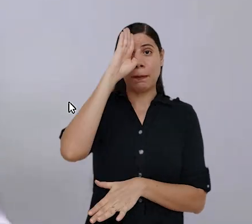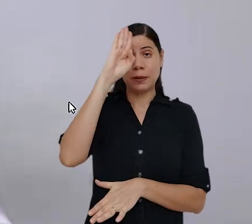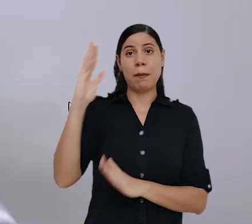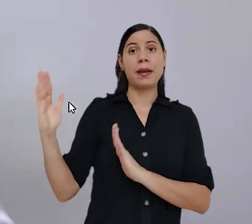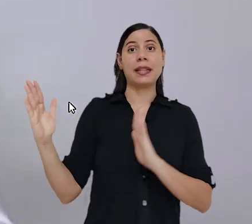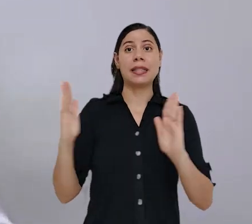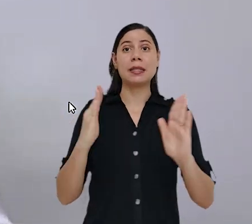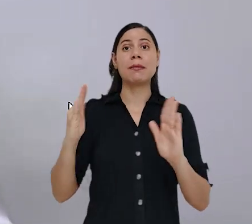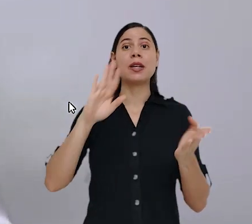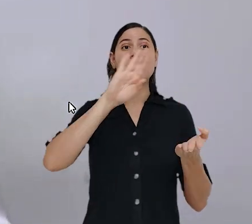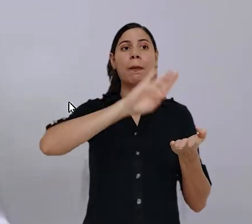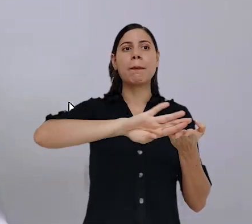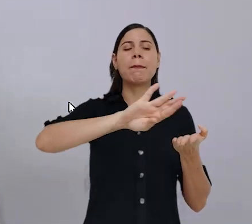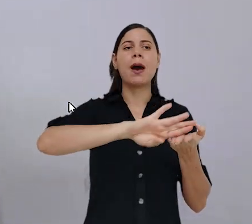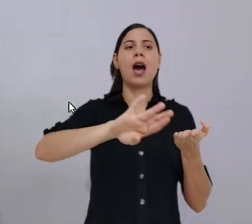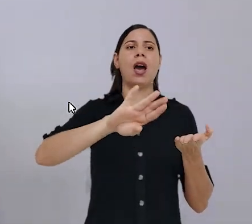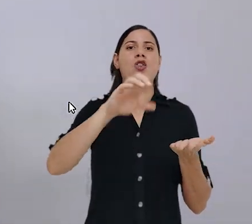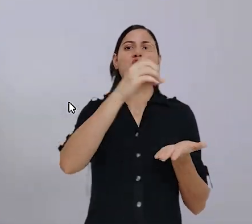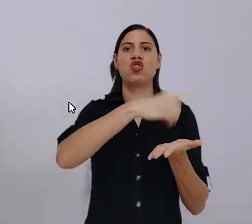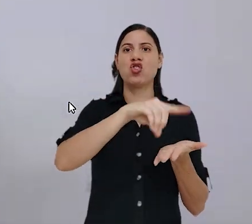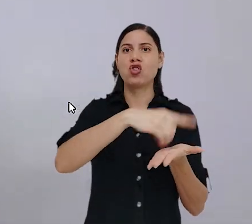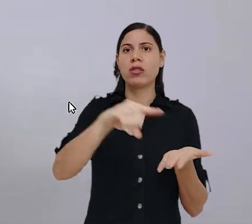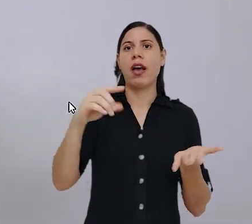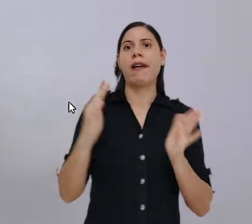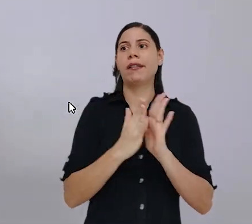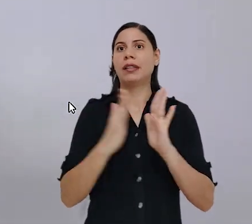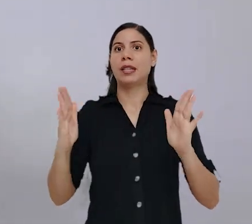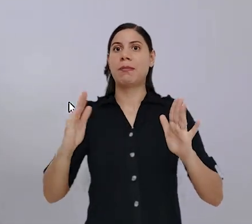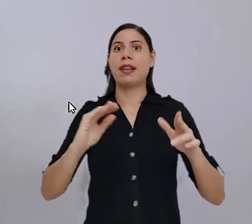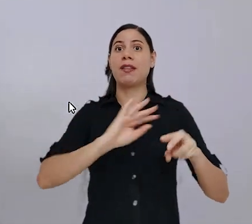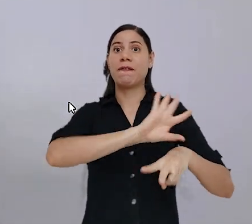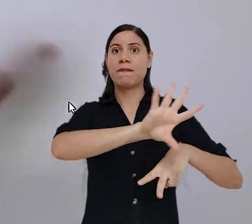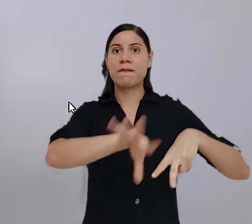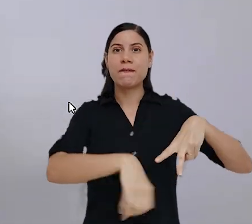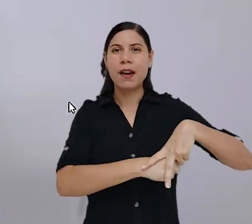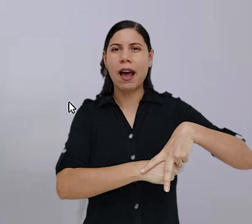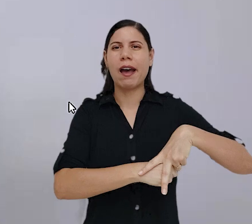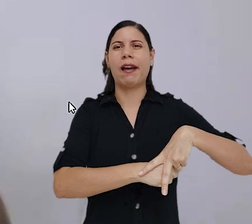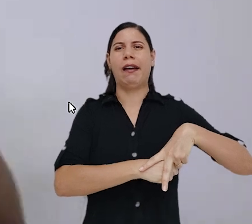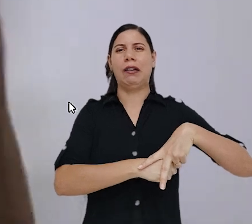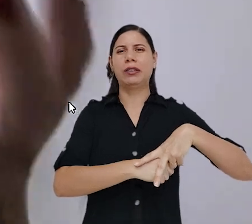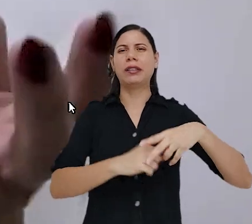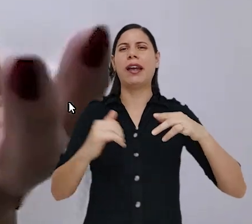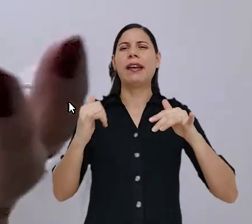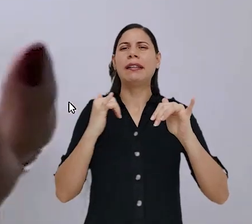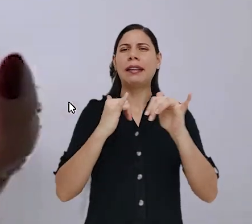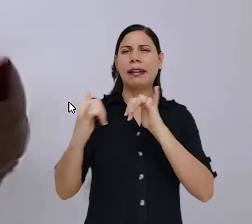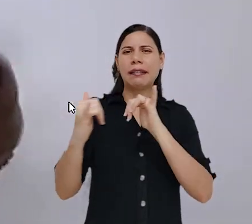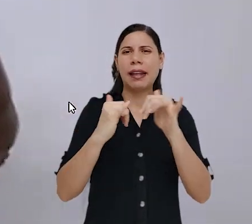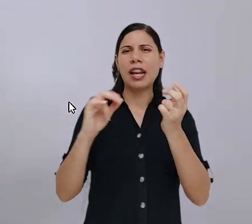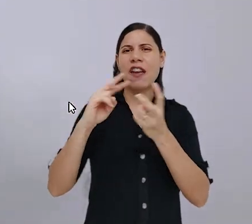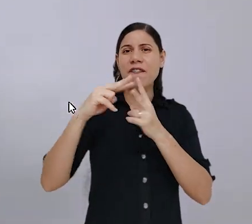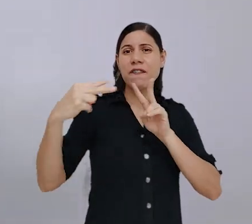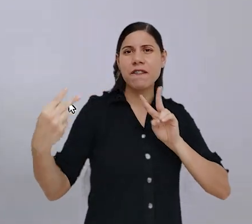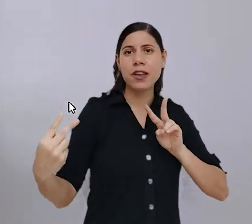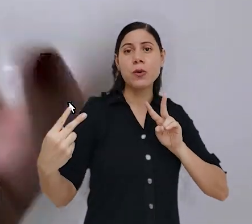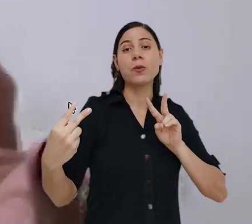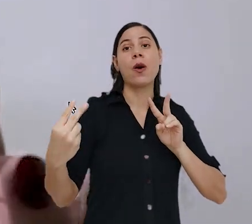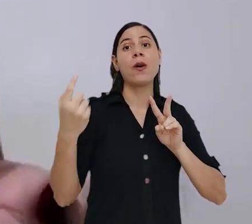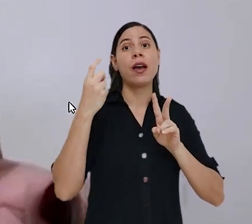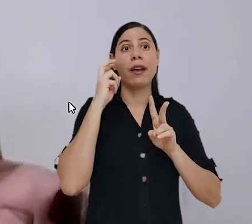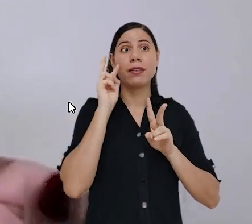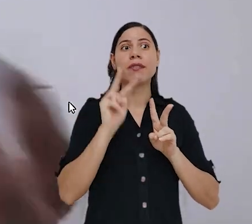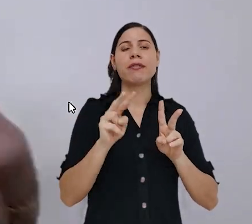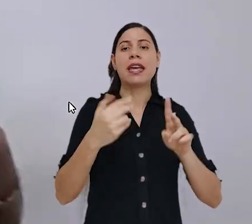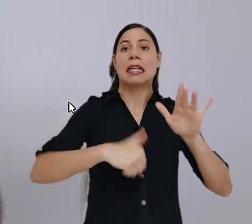na época dos bancos digitais, nesse período agora de muita fraude digital, estelionato digital, que a gente vê que os crimes digitais tiveram um plus